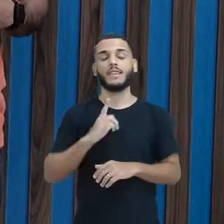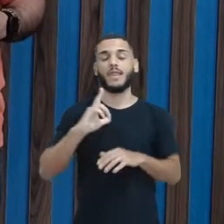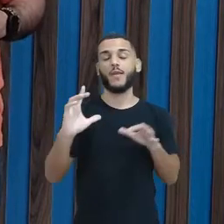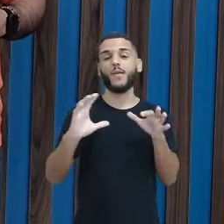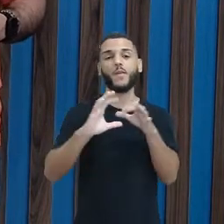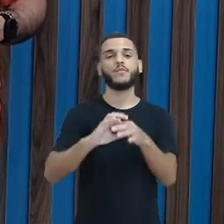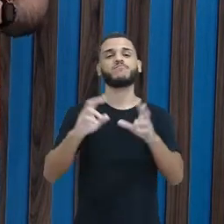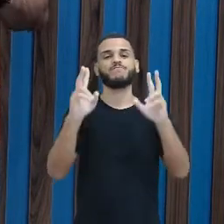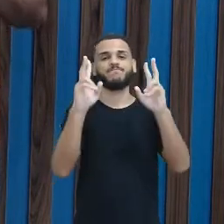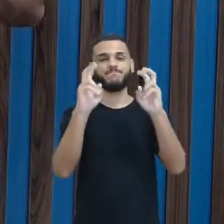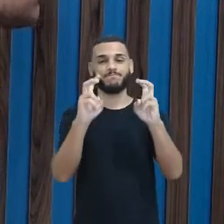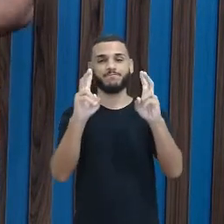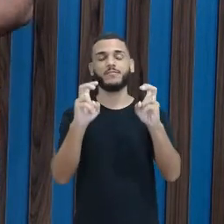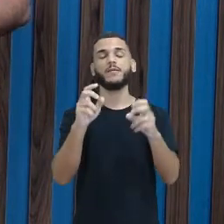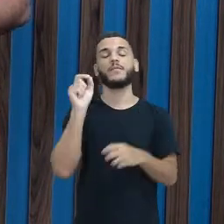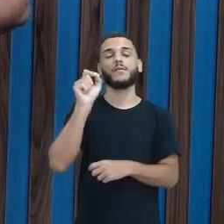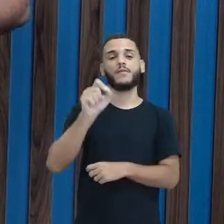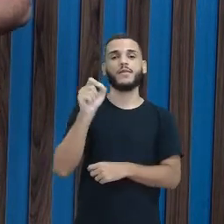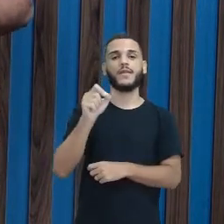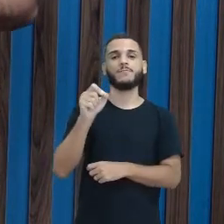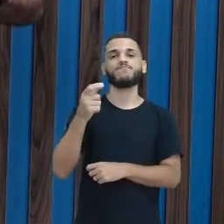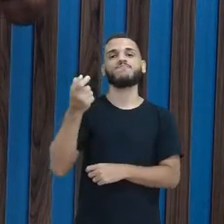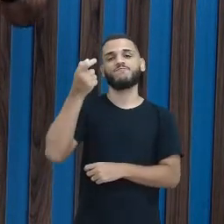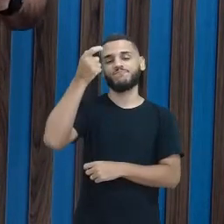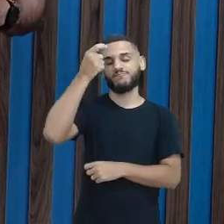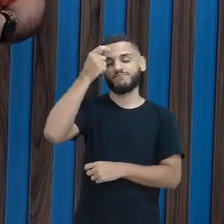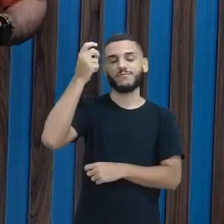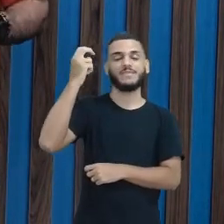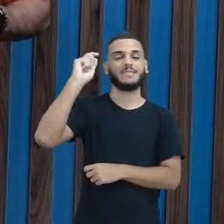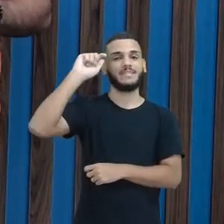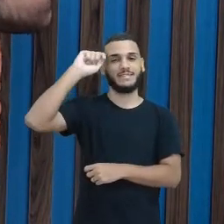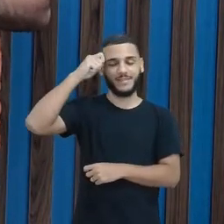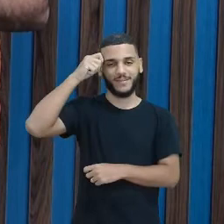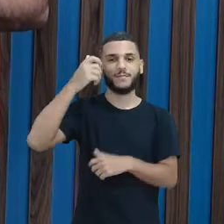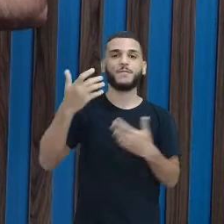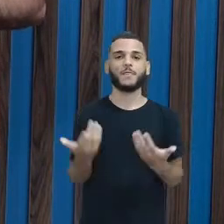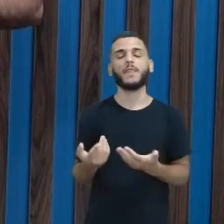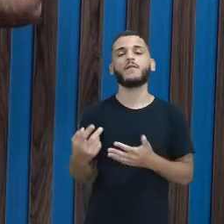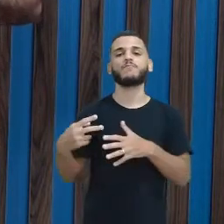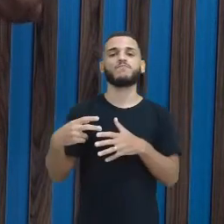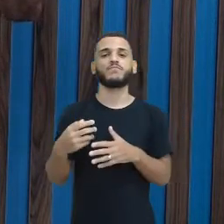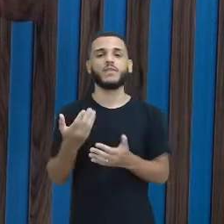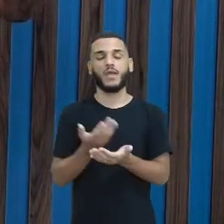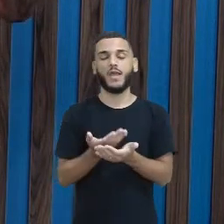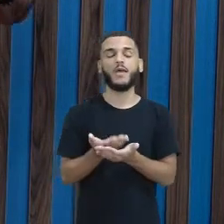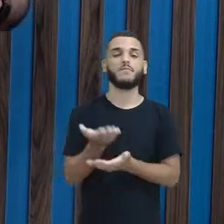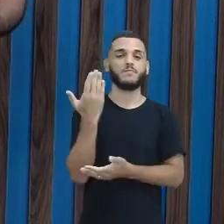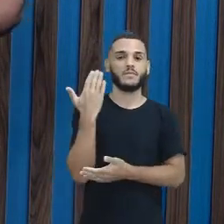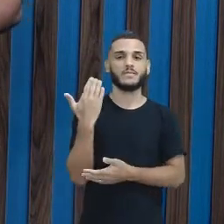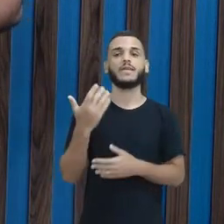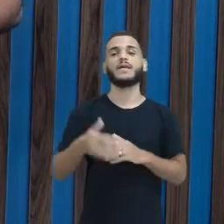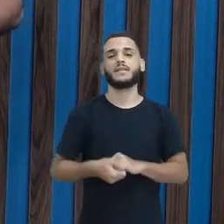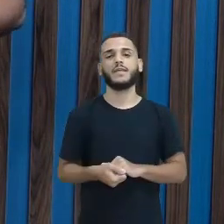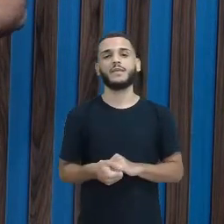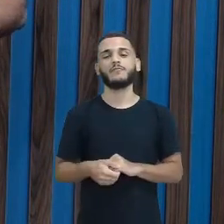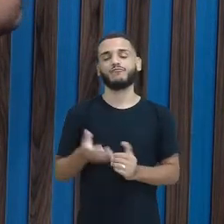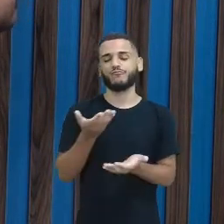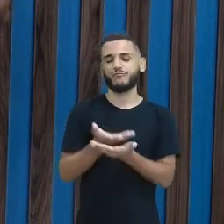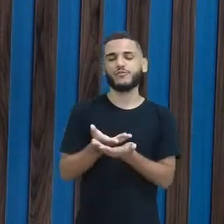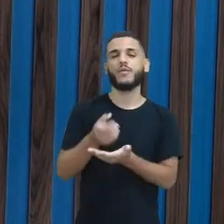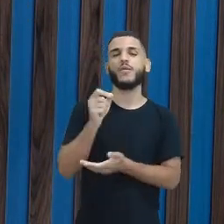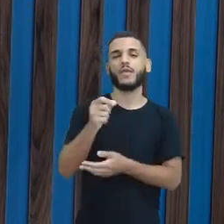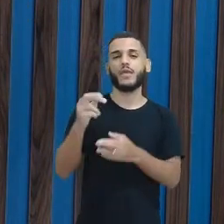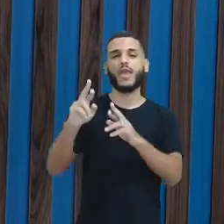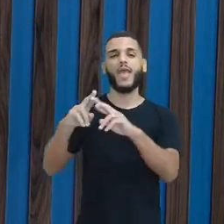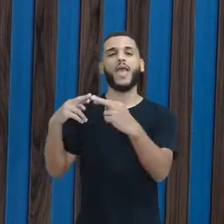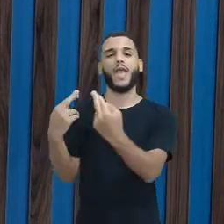essa temática da consciência negra. Na aula passada, nós trabalhamos aí alguns reinos africanos